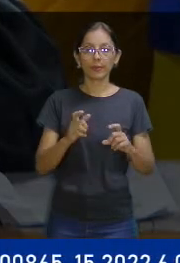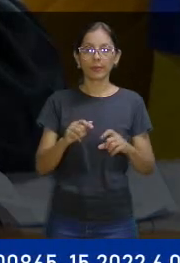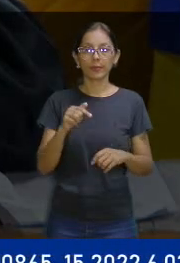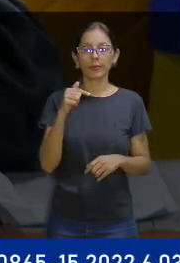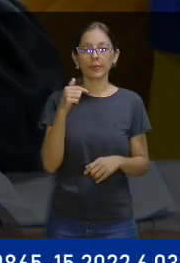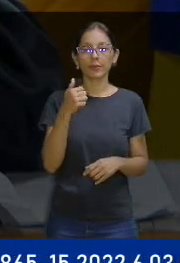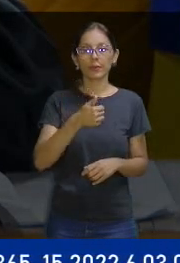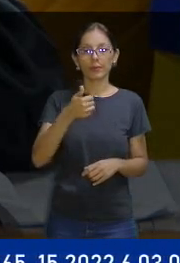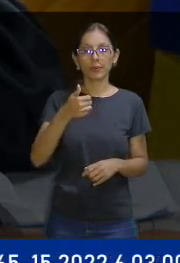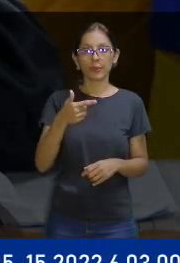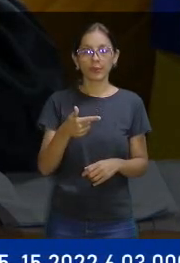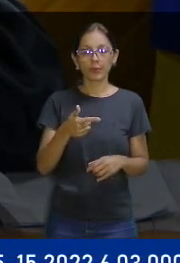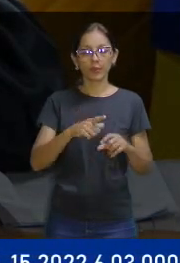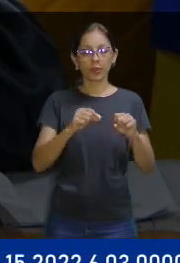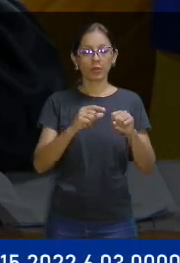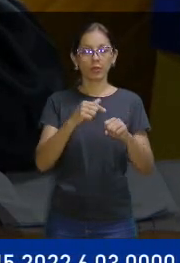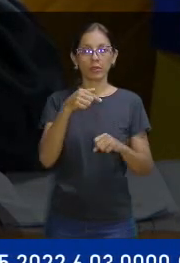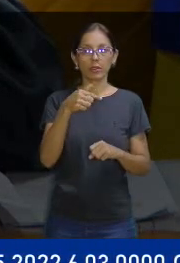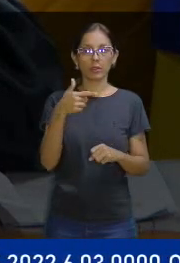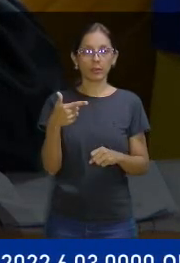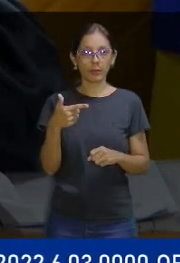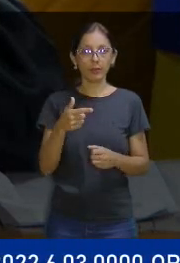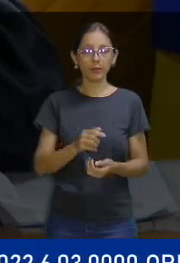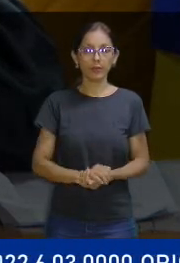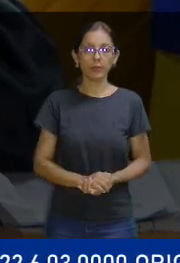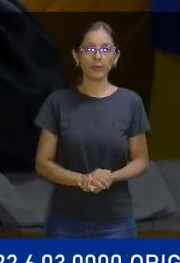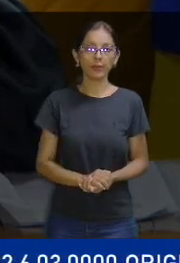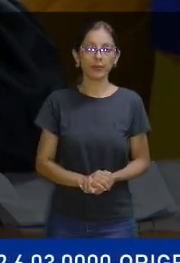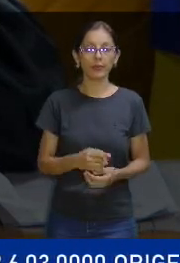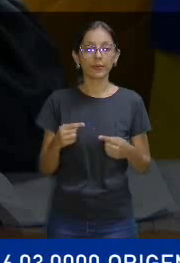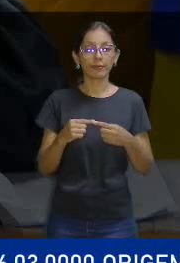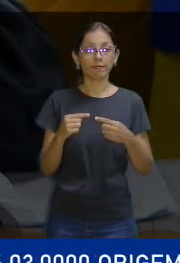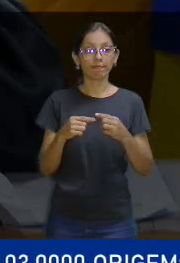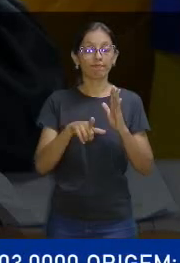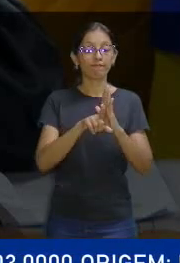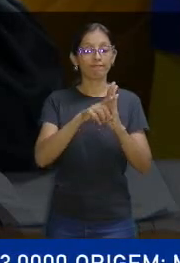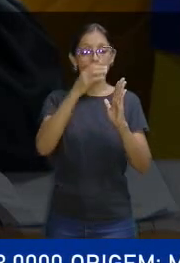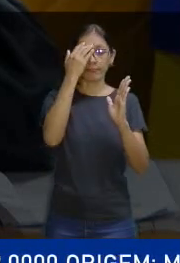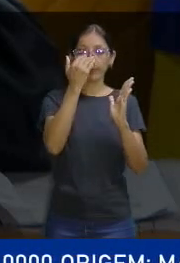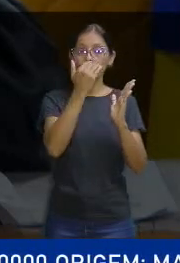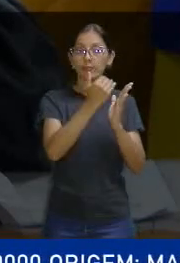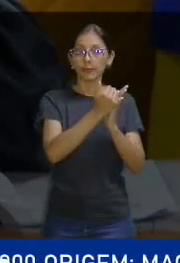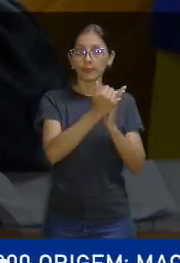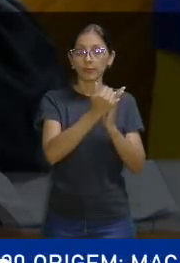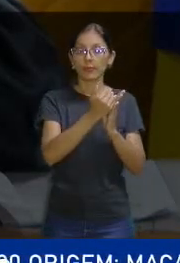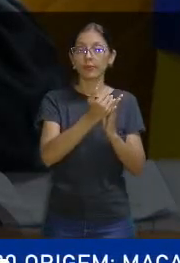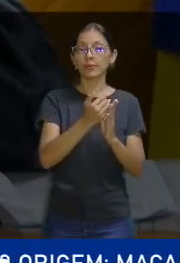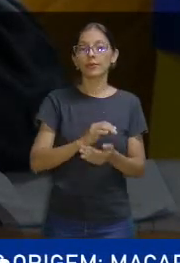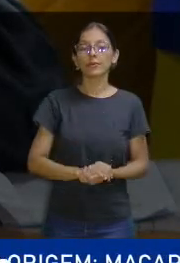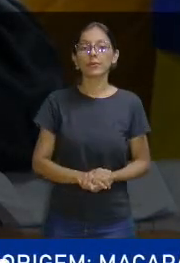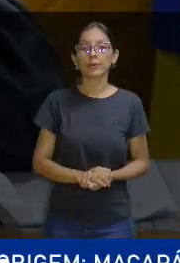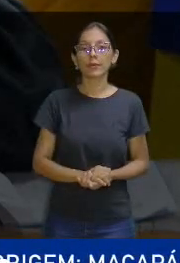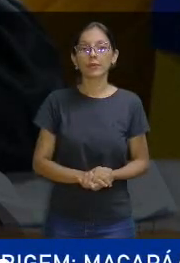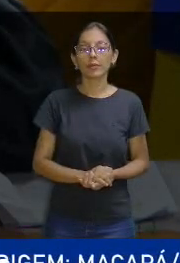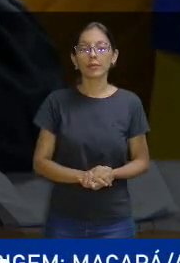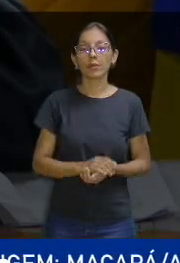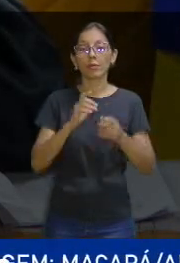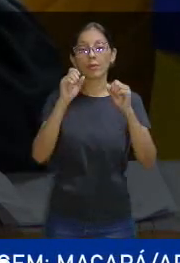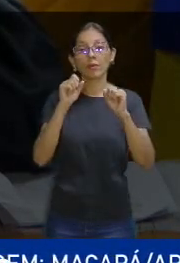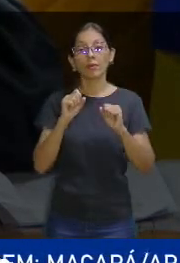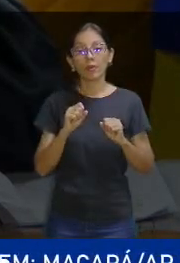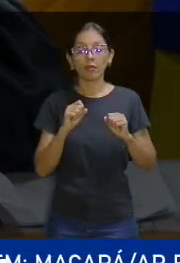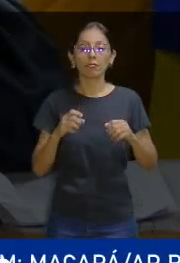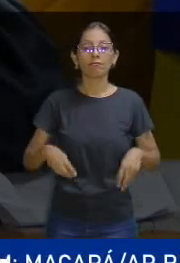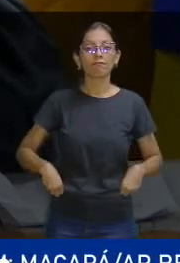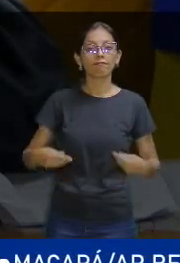da Resolução TSE 23.607, diante da ausência de comprovação idônea da regularidade das